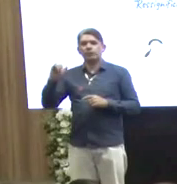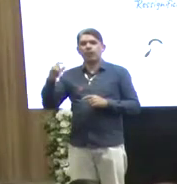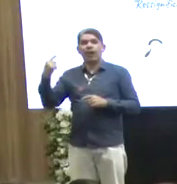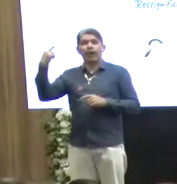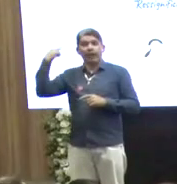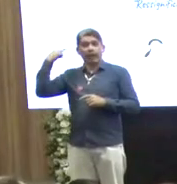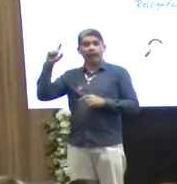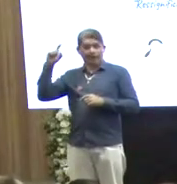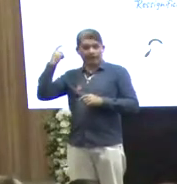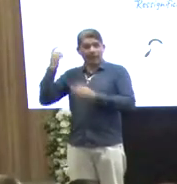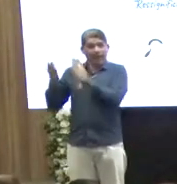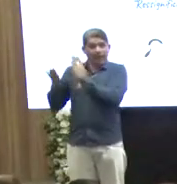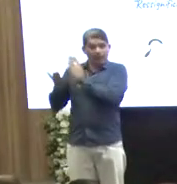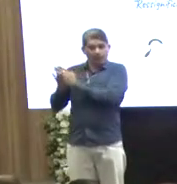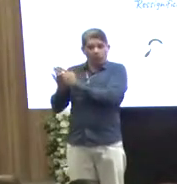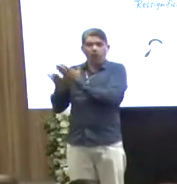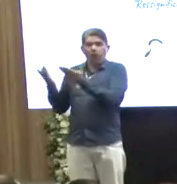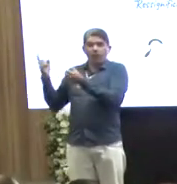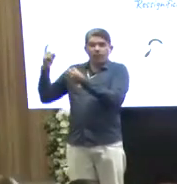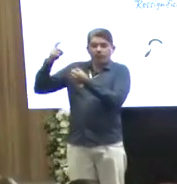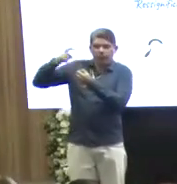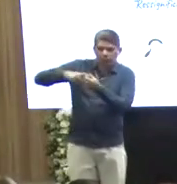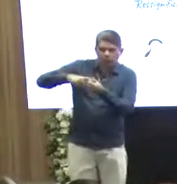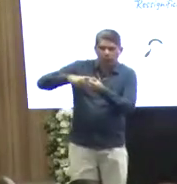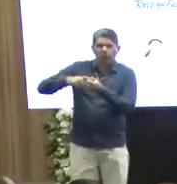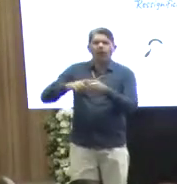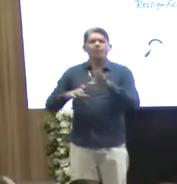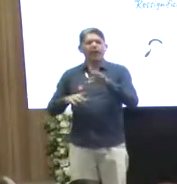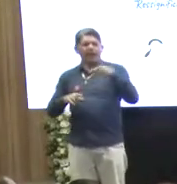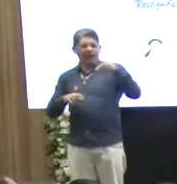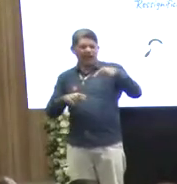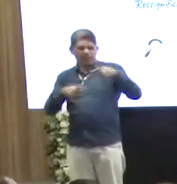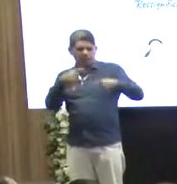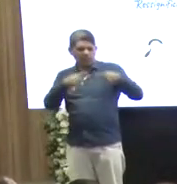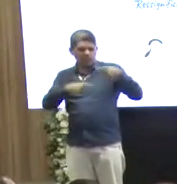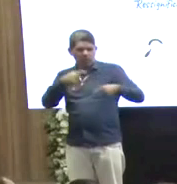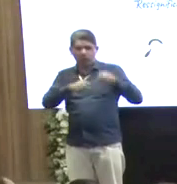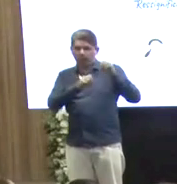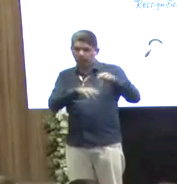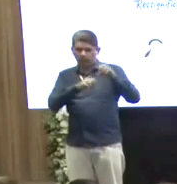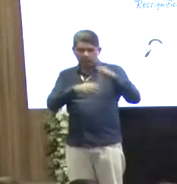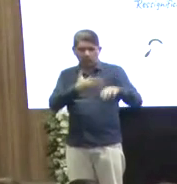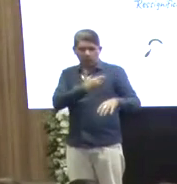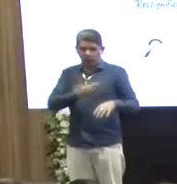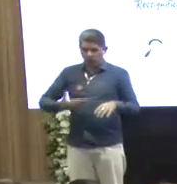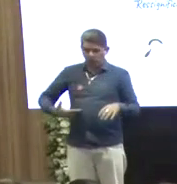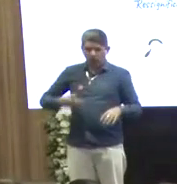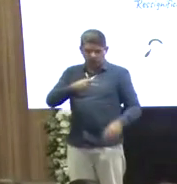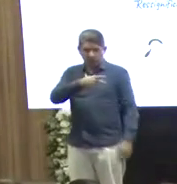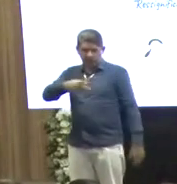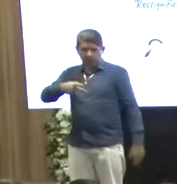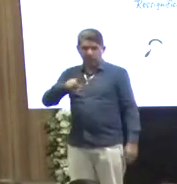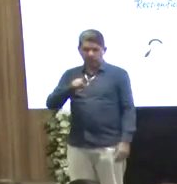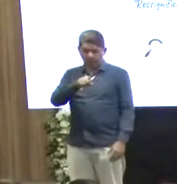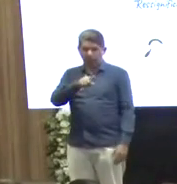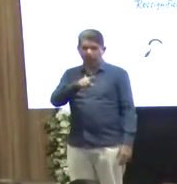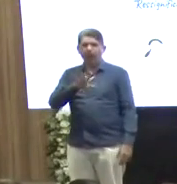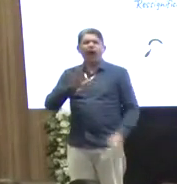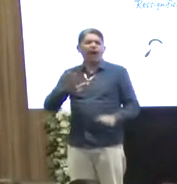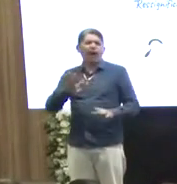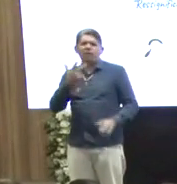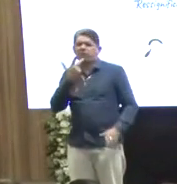discussão não veio de dentro do Estado. Veio na pressão para que o Estado se movimentasse. A CECADI, no Ministério da Educação, quando